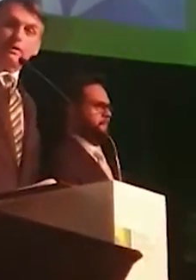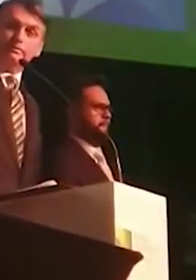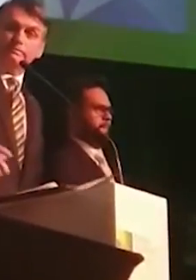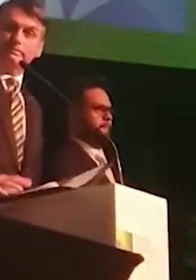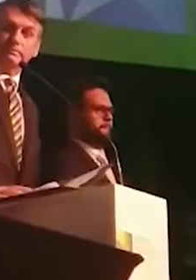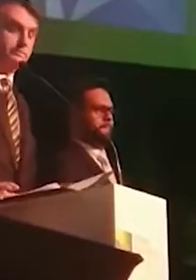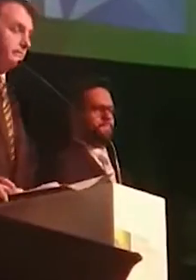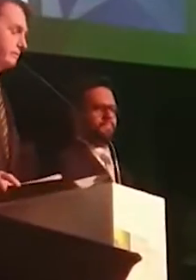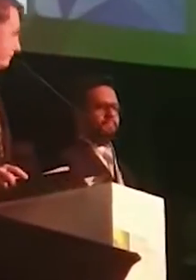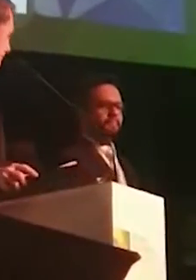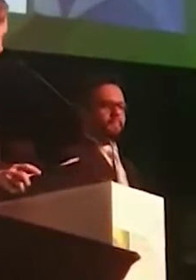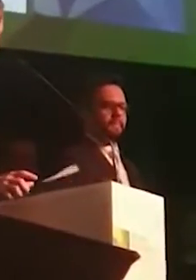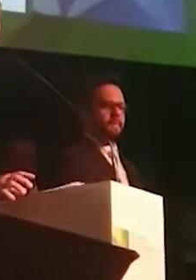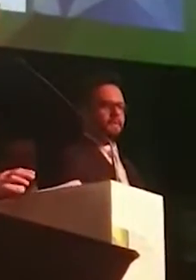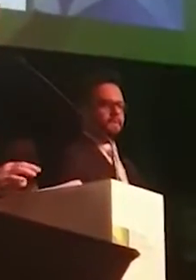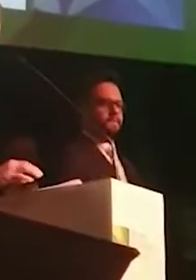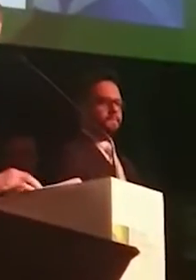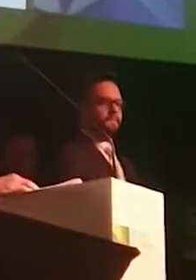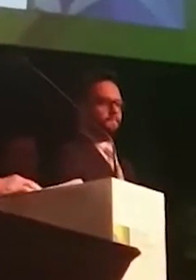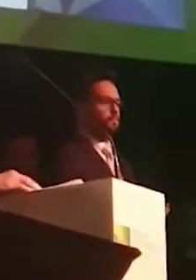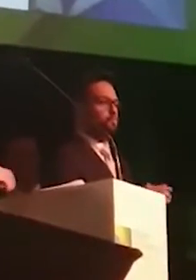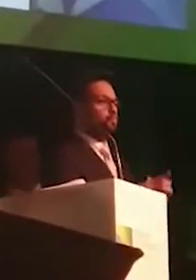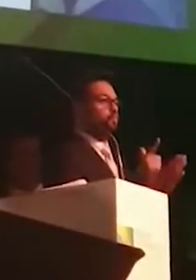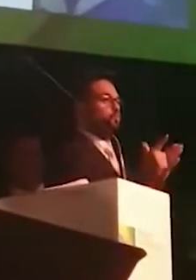Cadê o jornal?